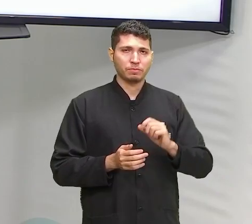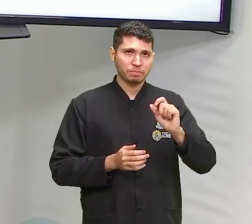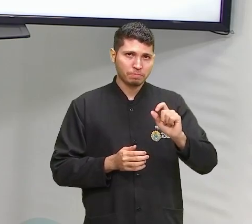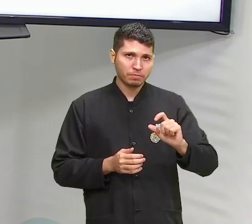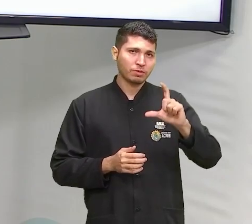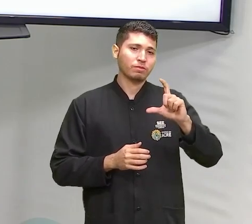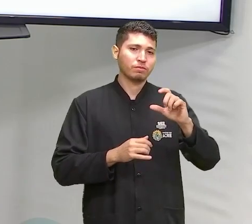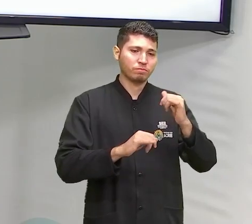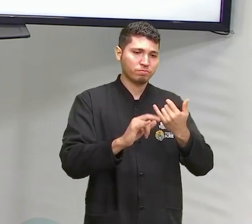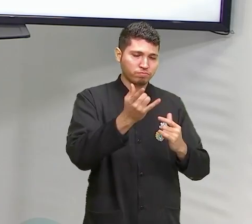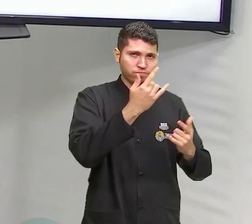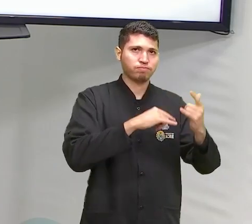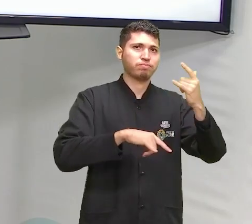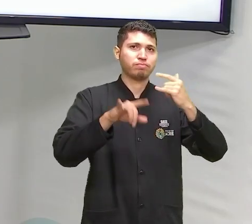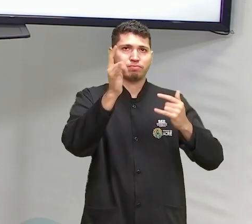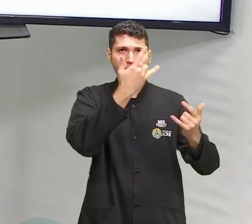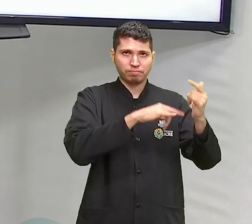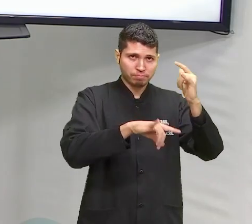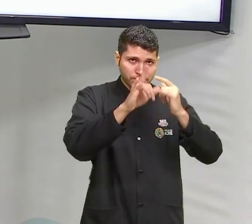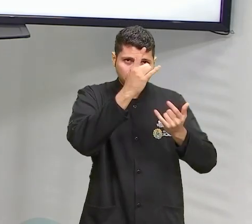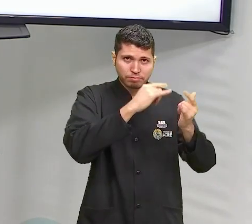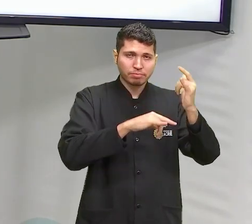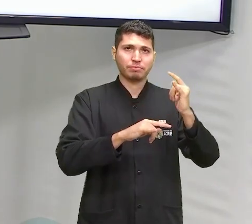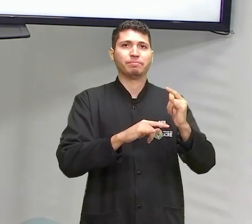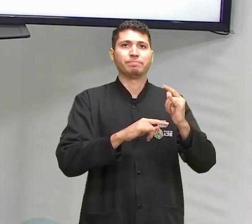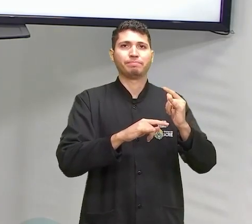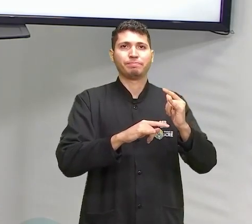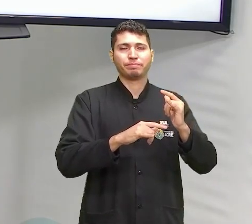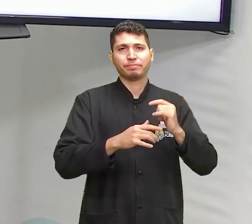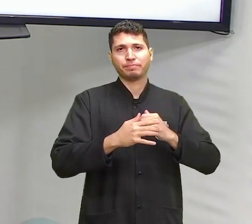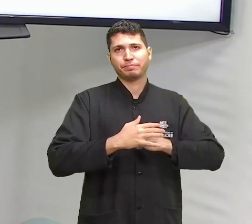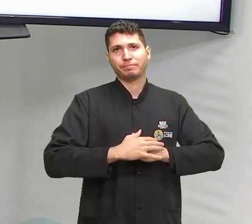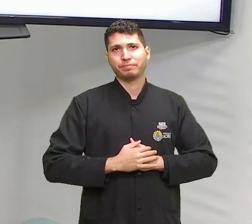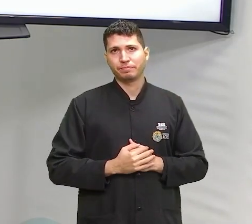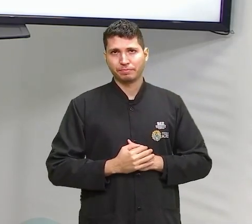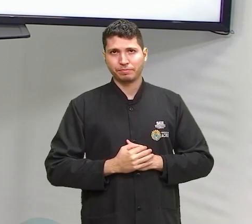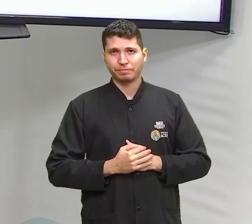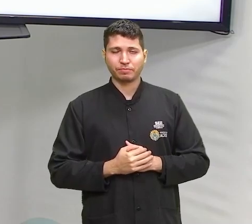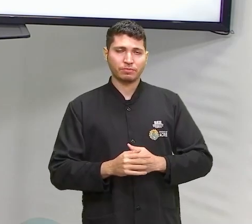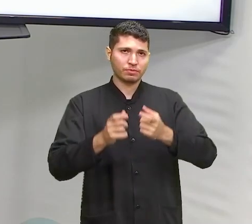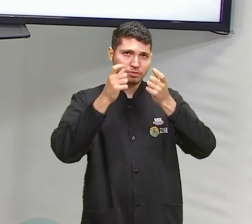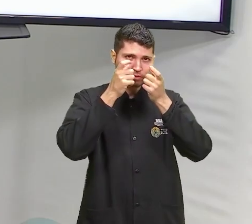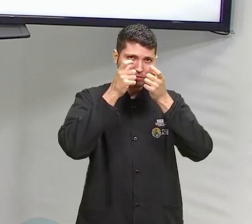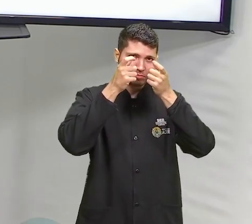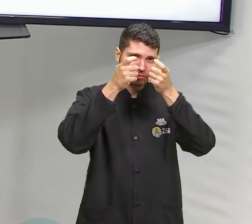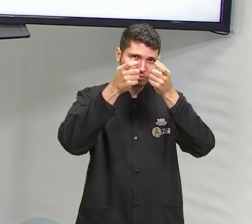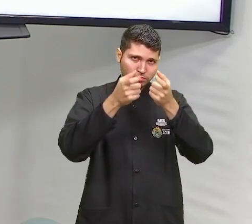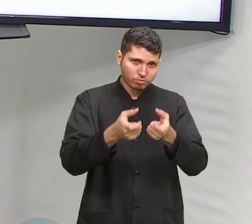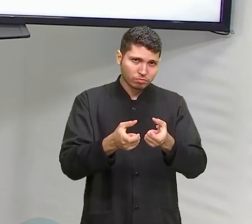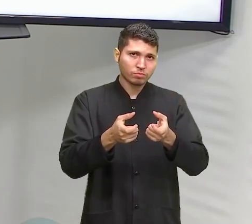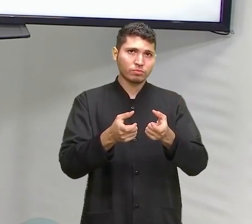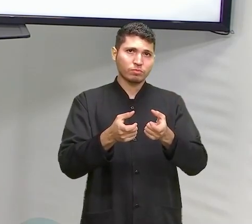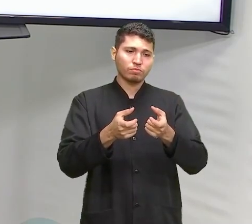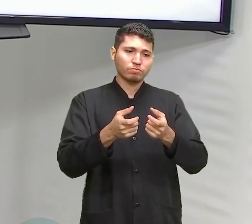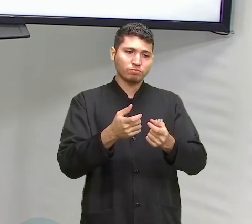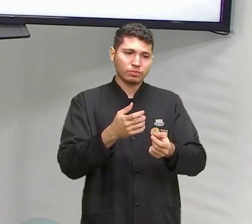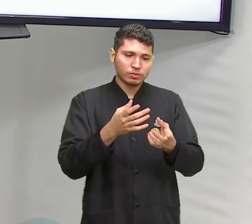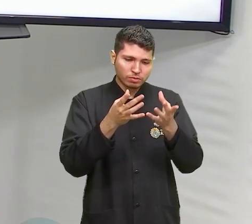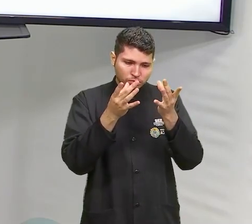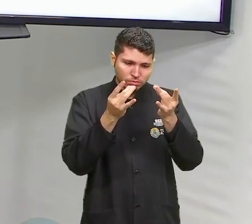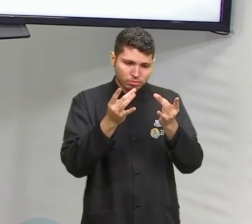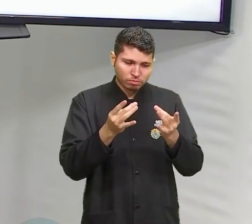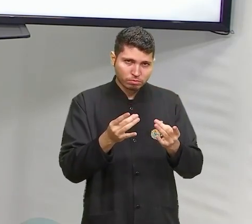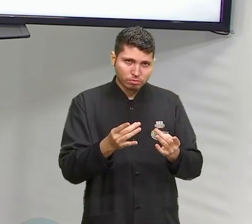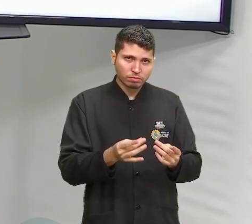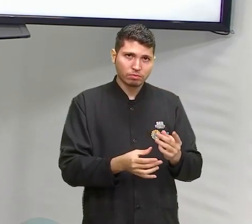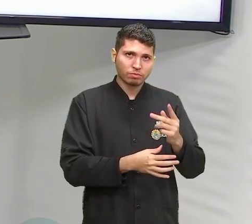brilho dela. Show? Pessoal, a aula de hoje foi essa. Fiquem bastante atentos em relação a isso. Potência